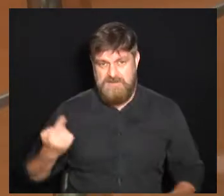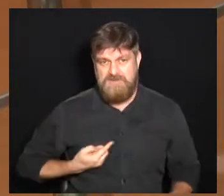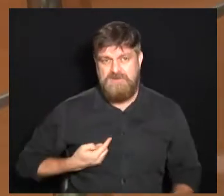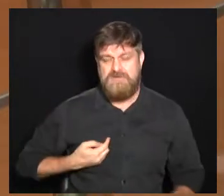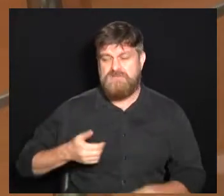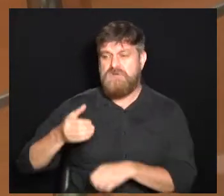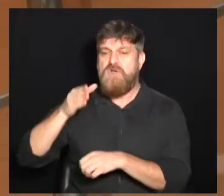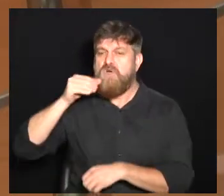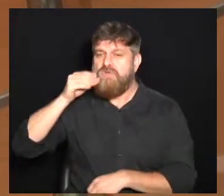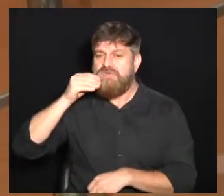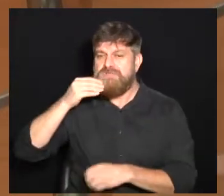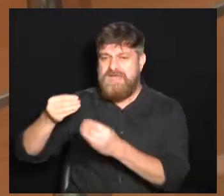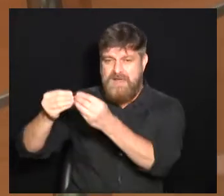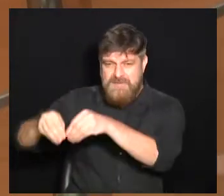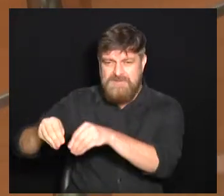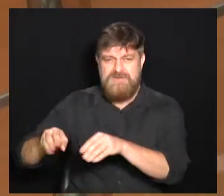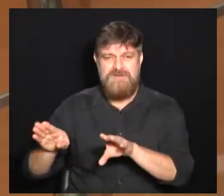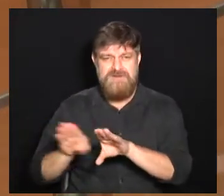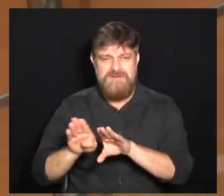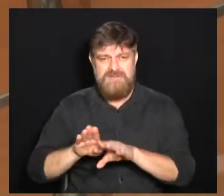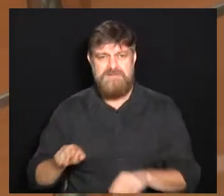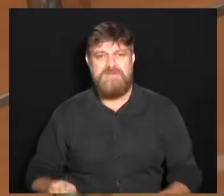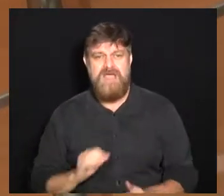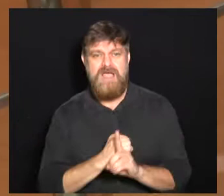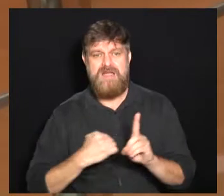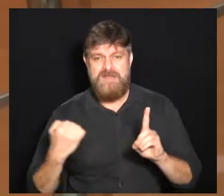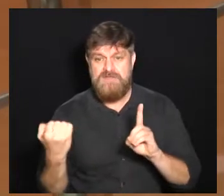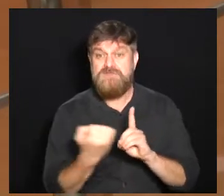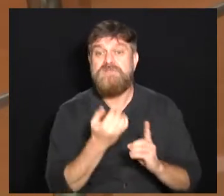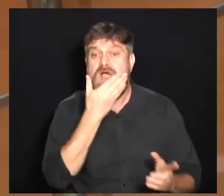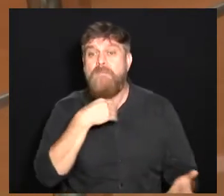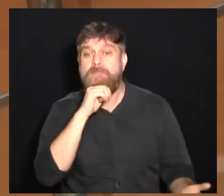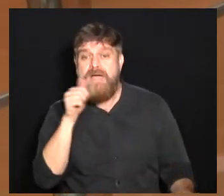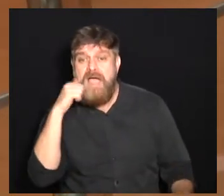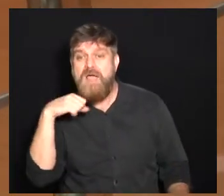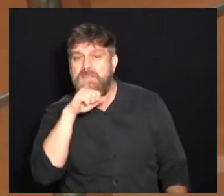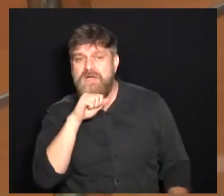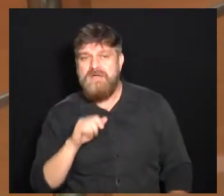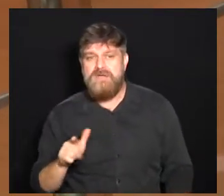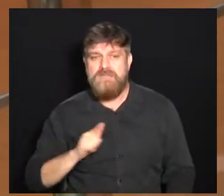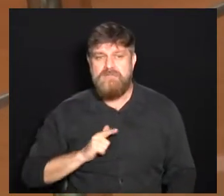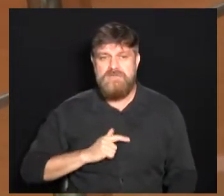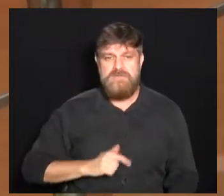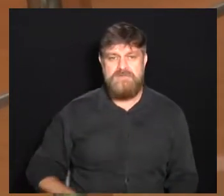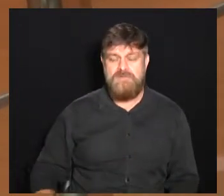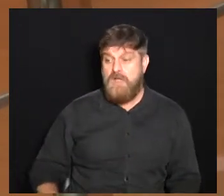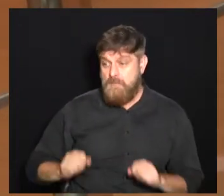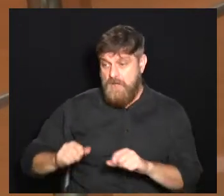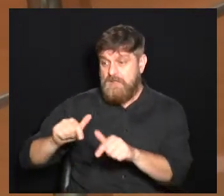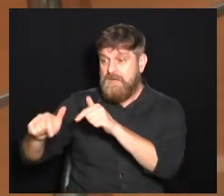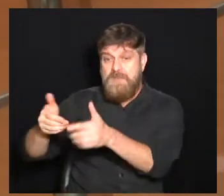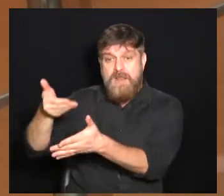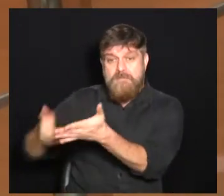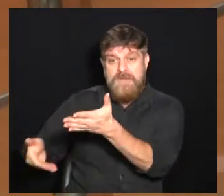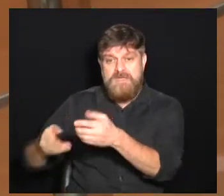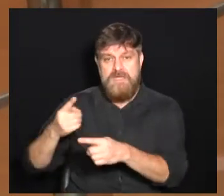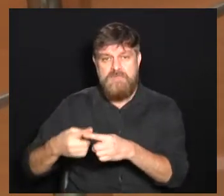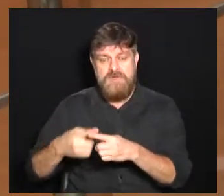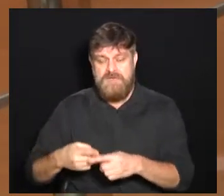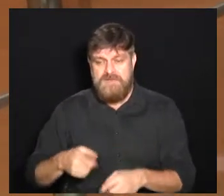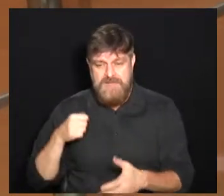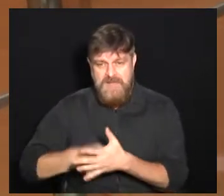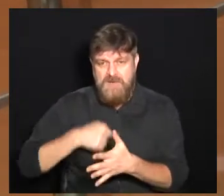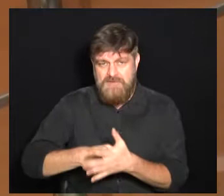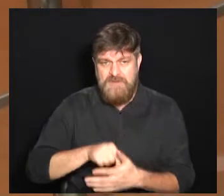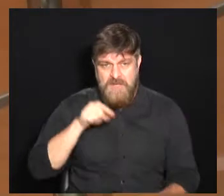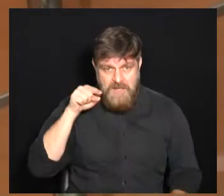os funcionários, está causando muito mais para a sociedade, que são os pais. Tem muitos pais aqui que podem perder o emprego por estar brigando por uma causa que